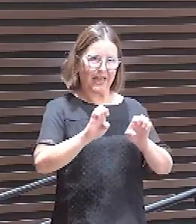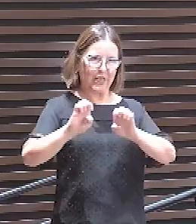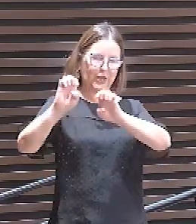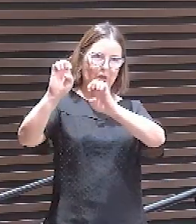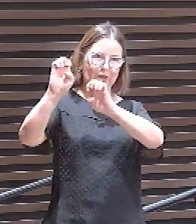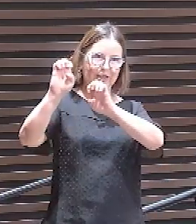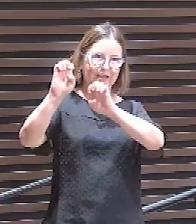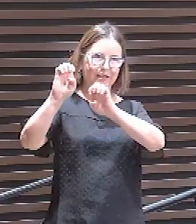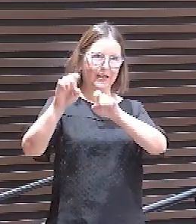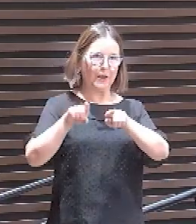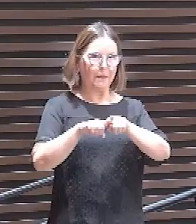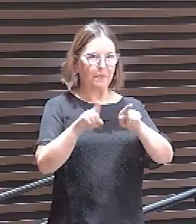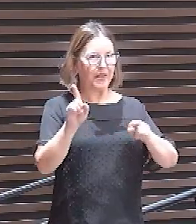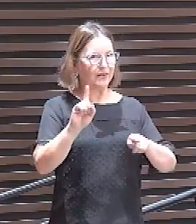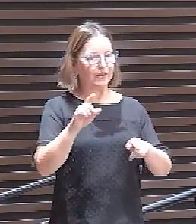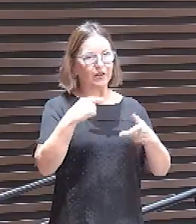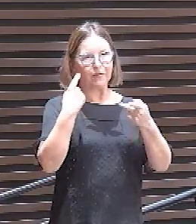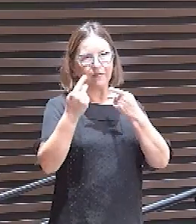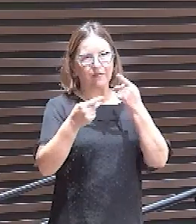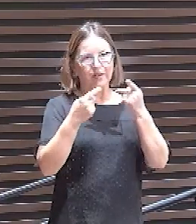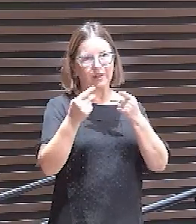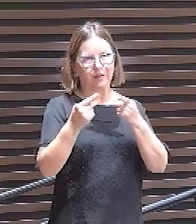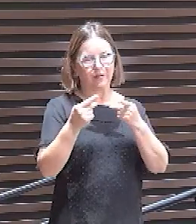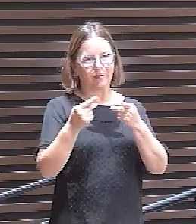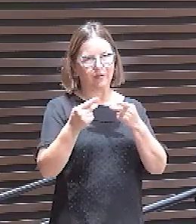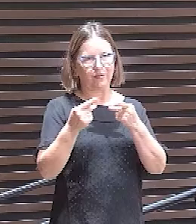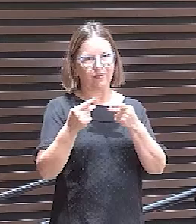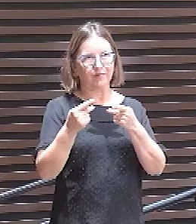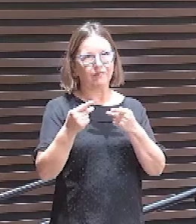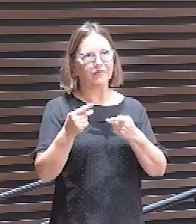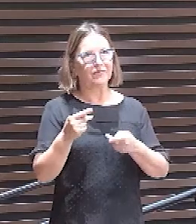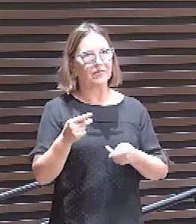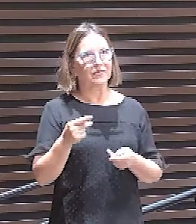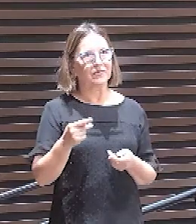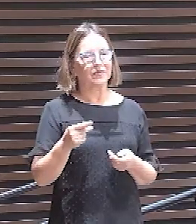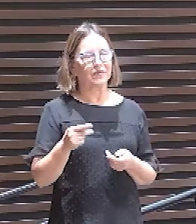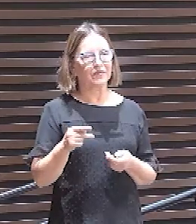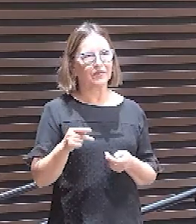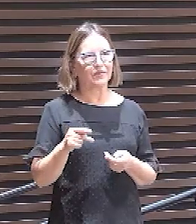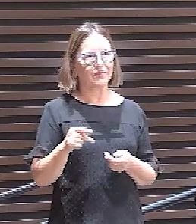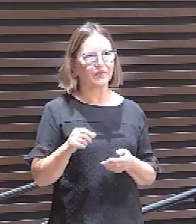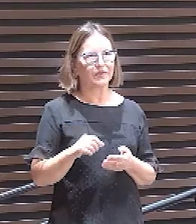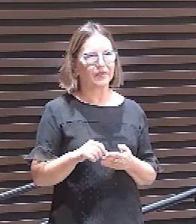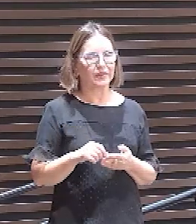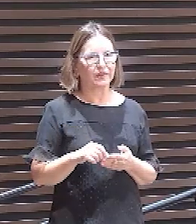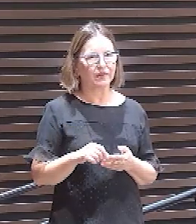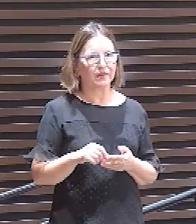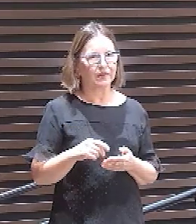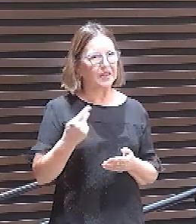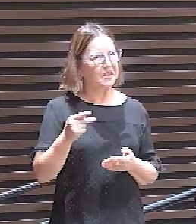da sua origem. E o irmão Márcio me